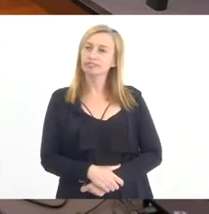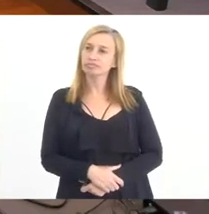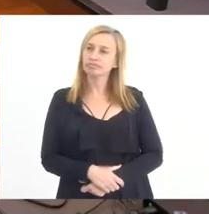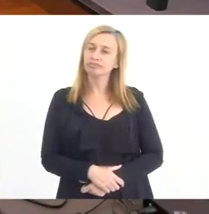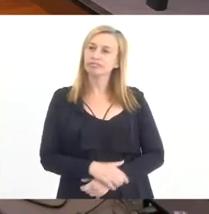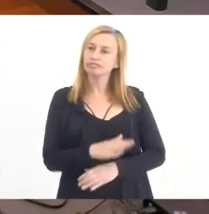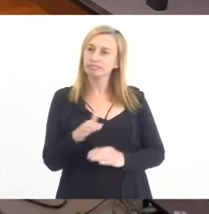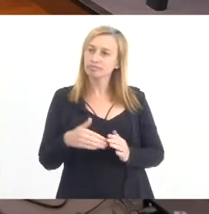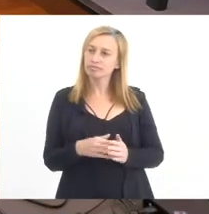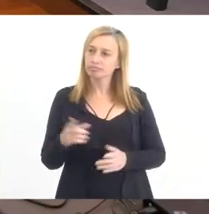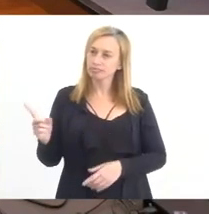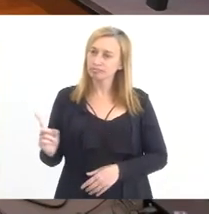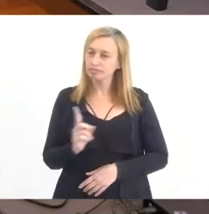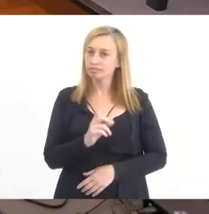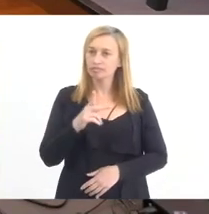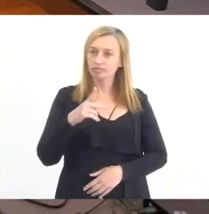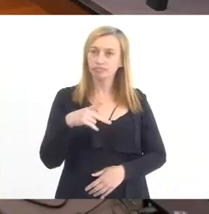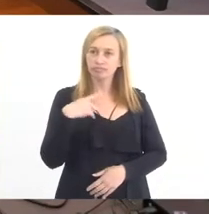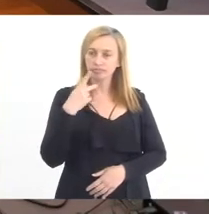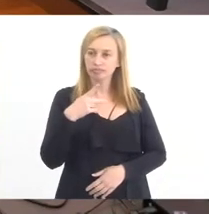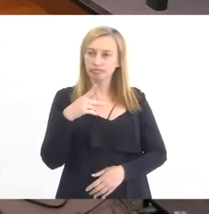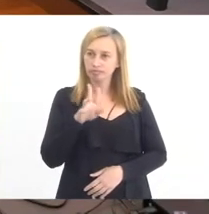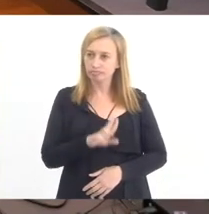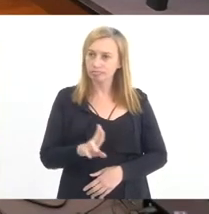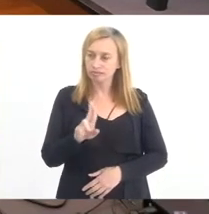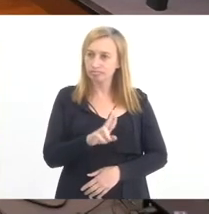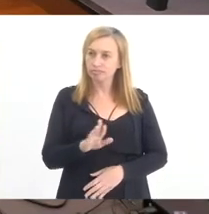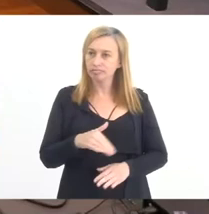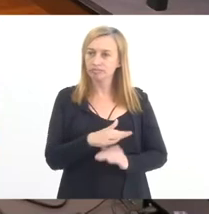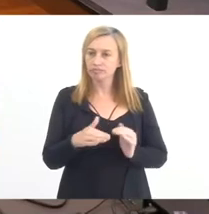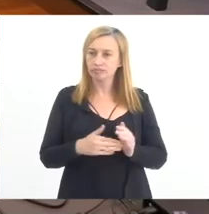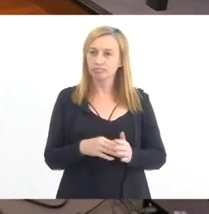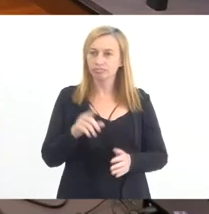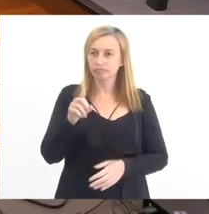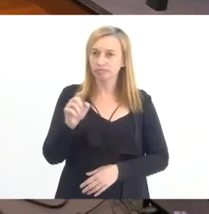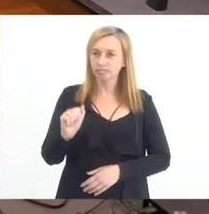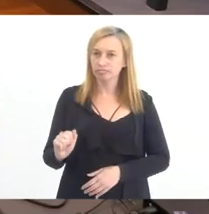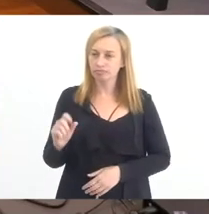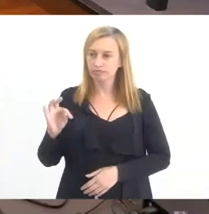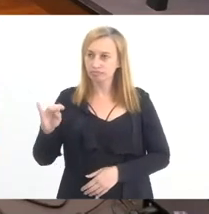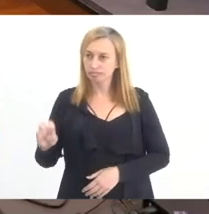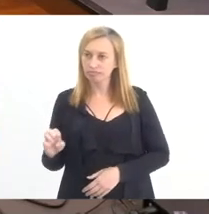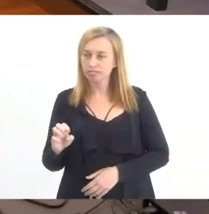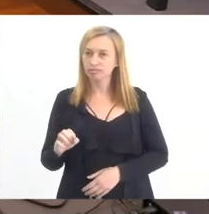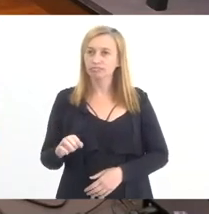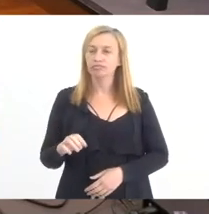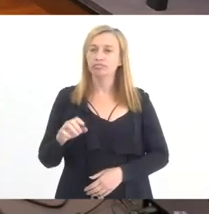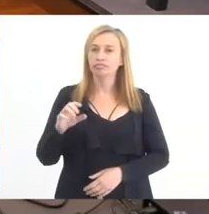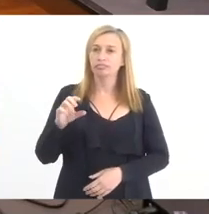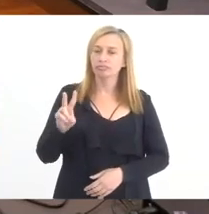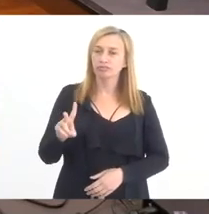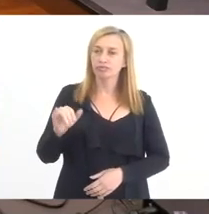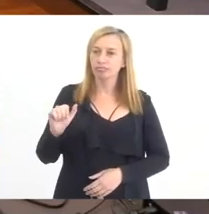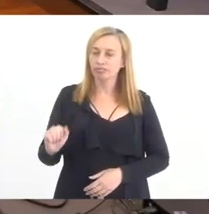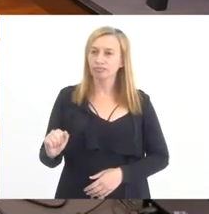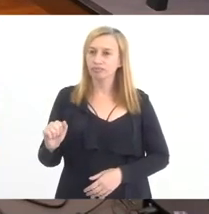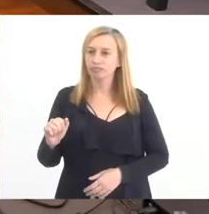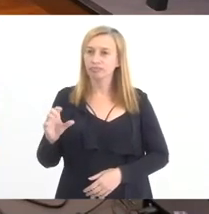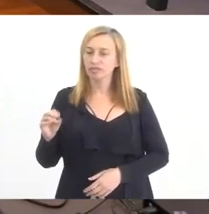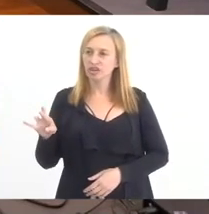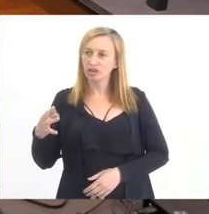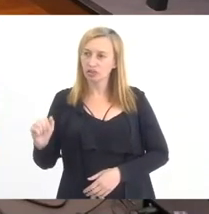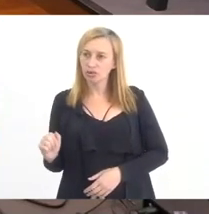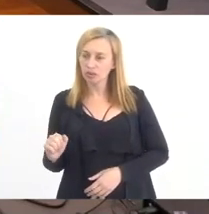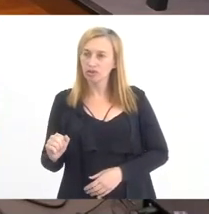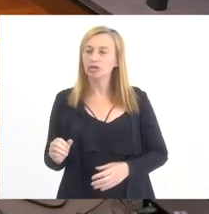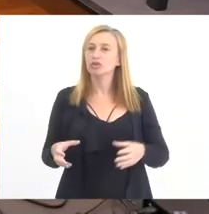pessoas que vieram que não puderam usar a palavra, principalmente o povo que veio da Zona Oeste, o pessoal do Vilar Carioca, Vilar Guanabara, que vieram representar, o pessoal